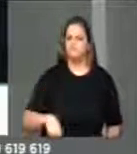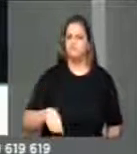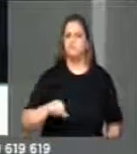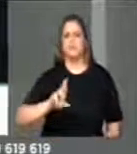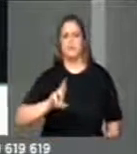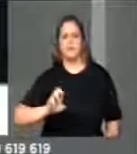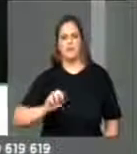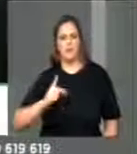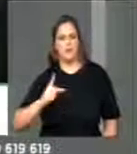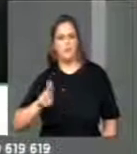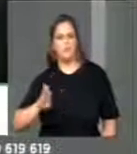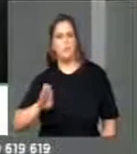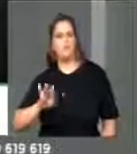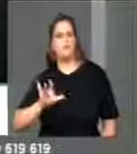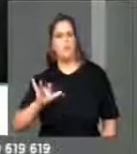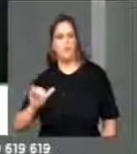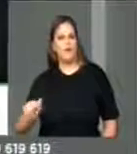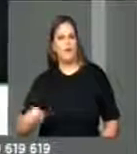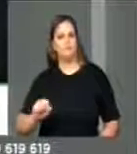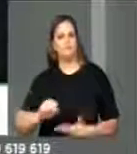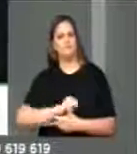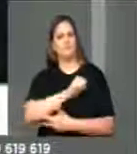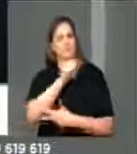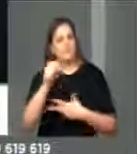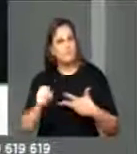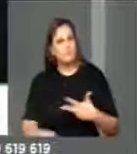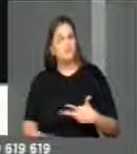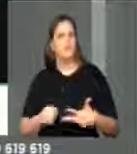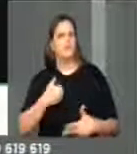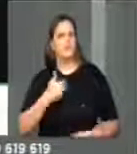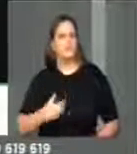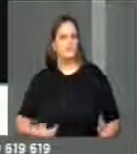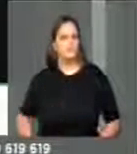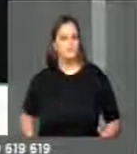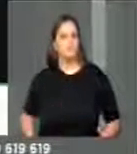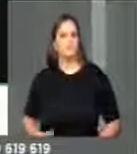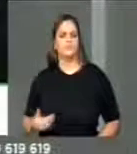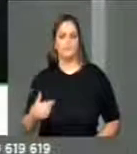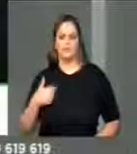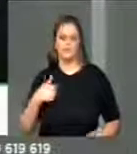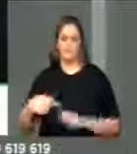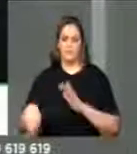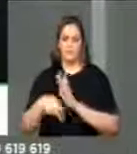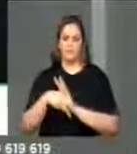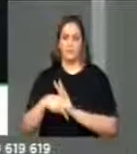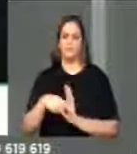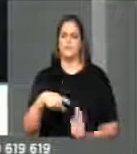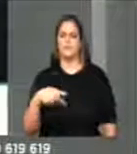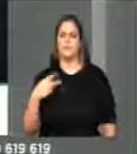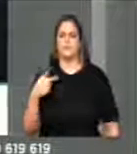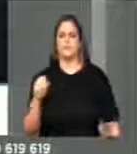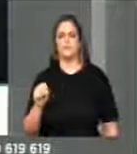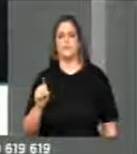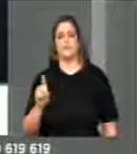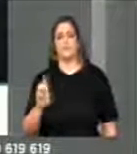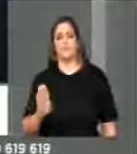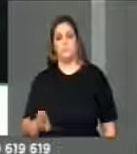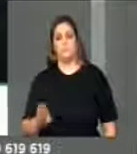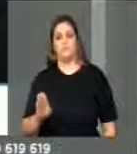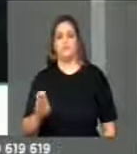poderes, como um social-democrata cristão que sou, vejo